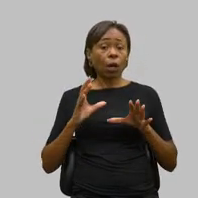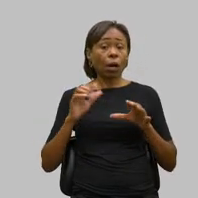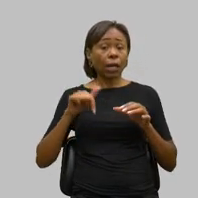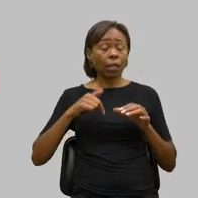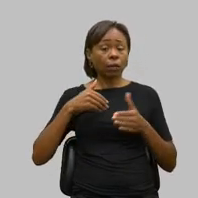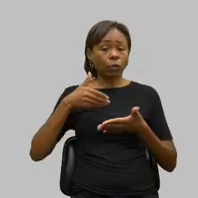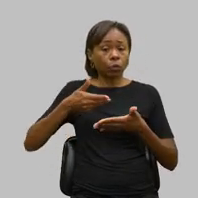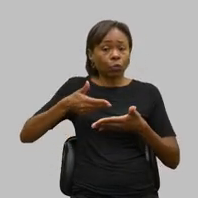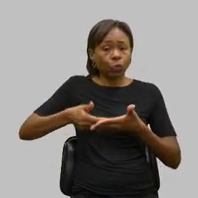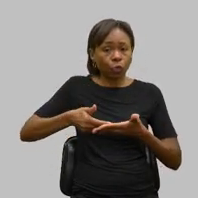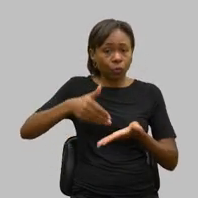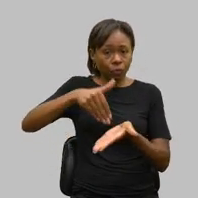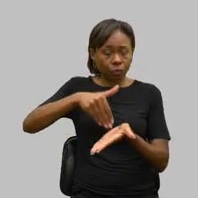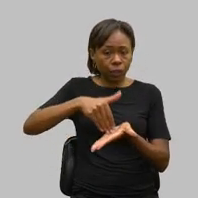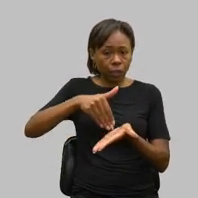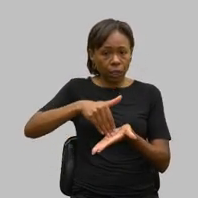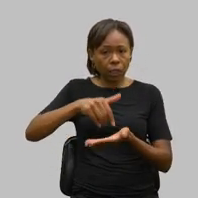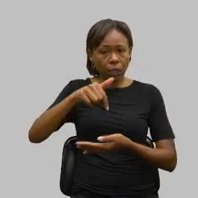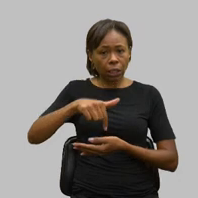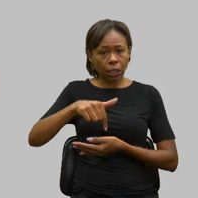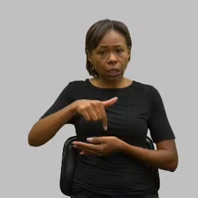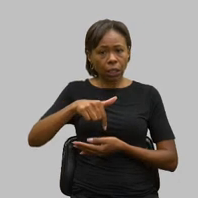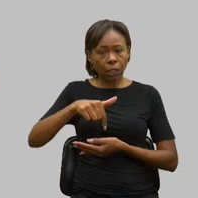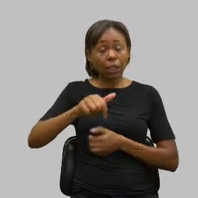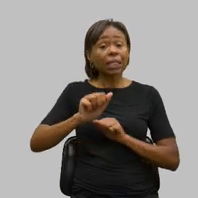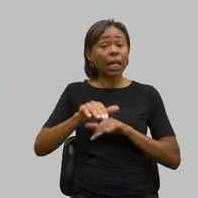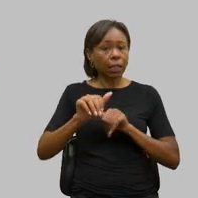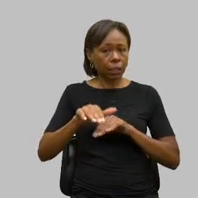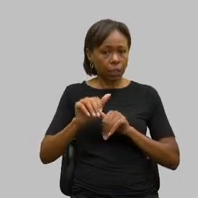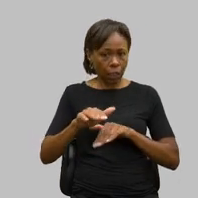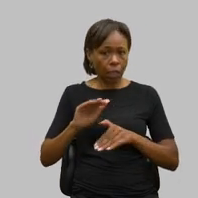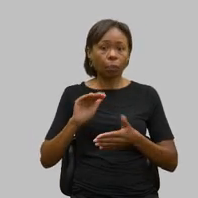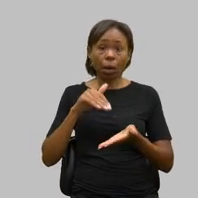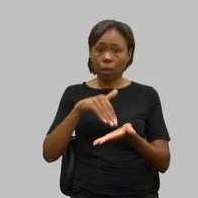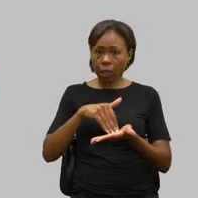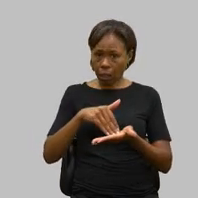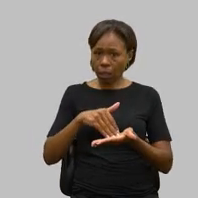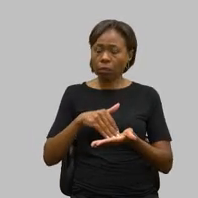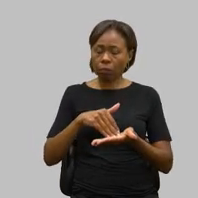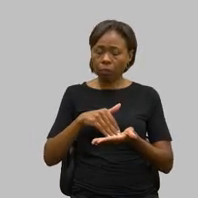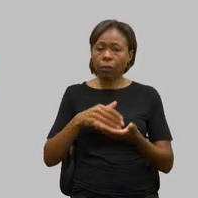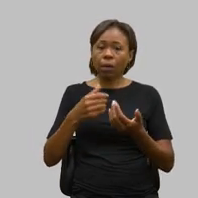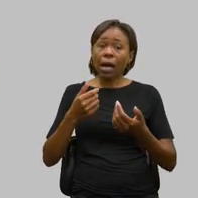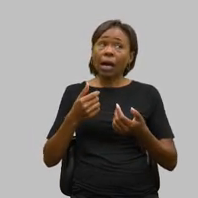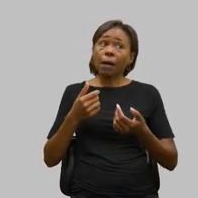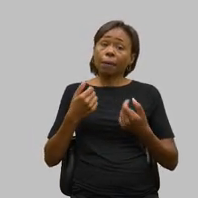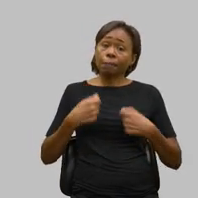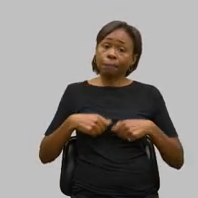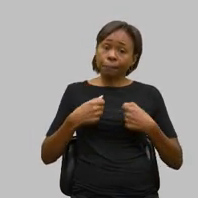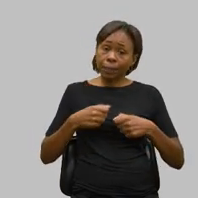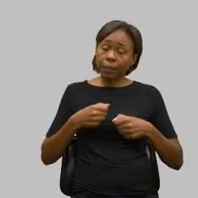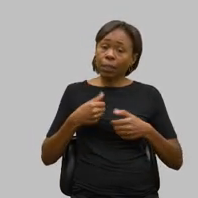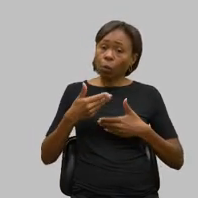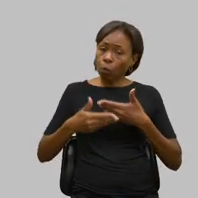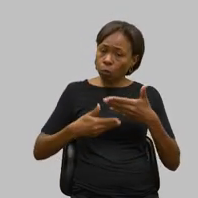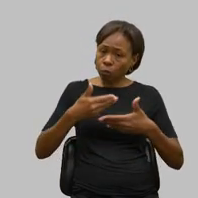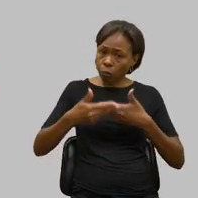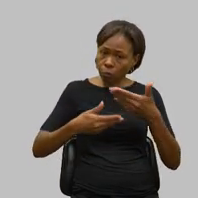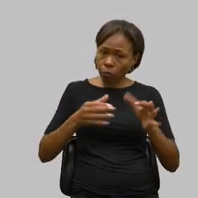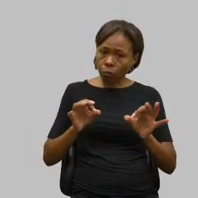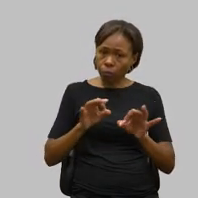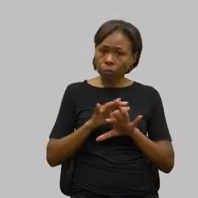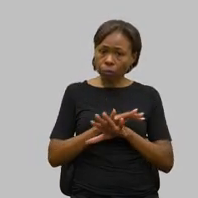passado para este ano, até setembro, até setembro, que tem que terminar o processo a final do ano. Nós temos aí mais ou menos